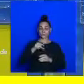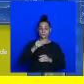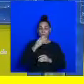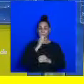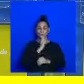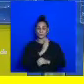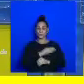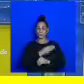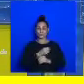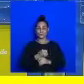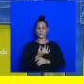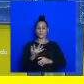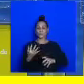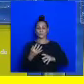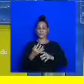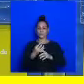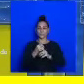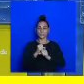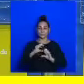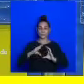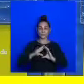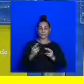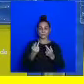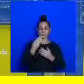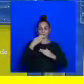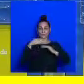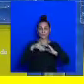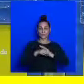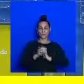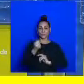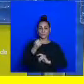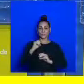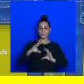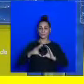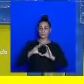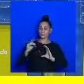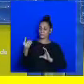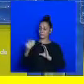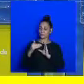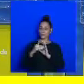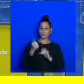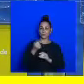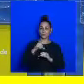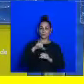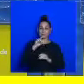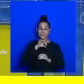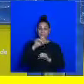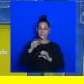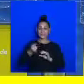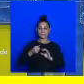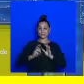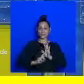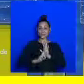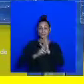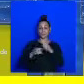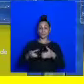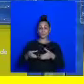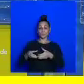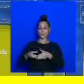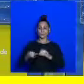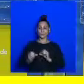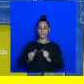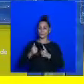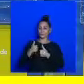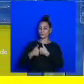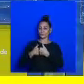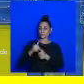que possui o mesmo universo de números da Time Mania, ou seja, 80 bolas numeradas de 01 a 80, sendo que cada número corresponde a um